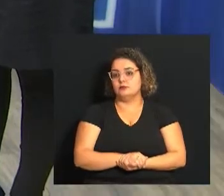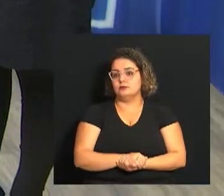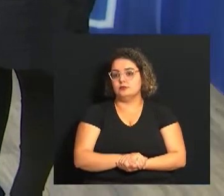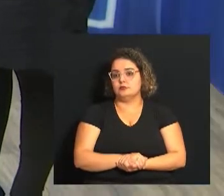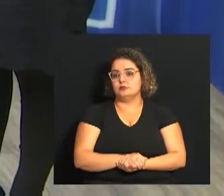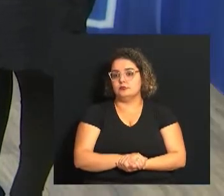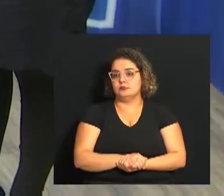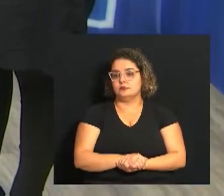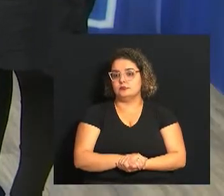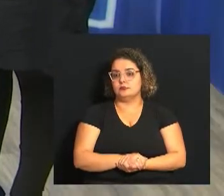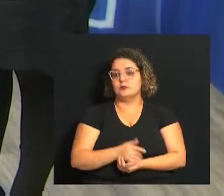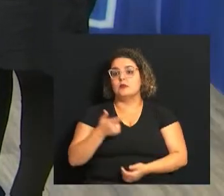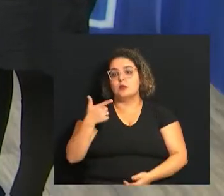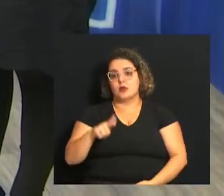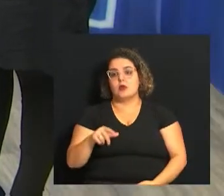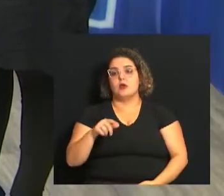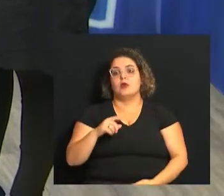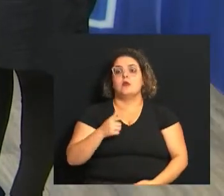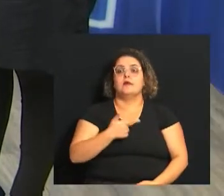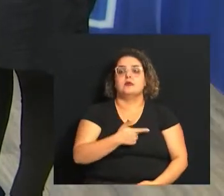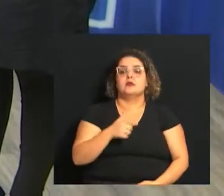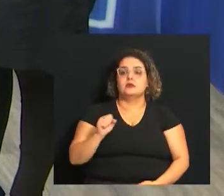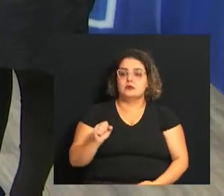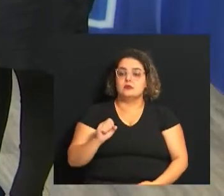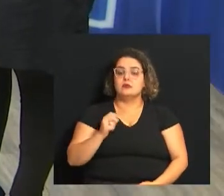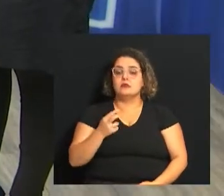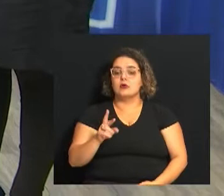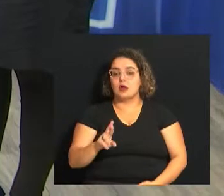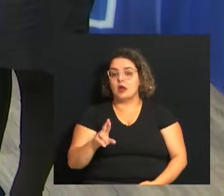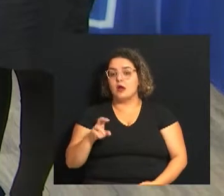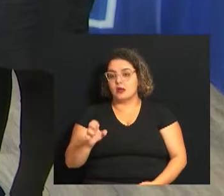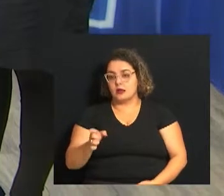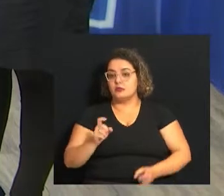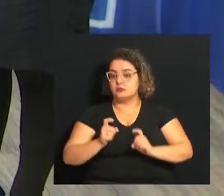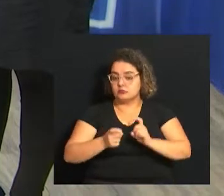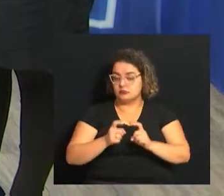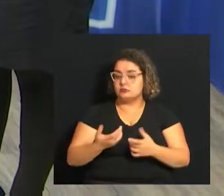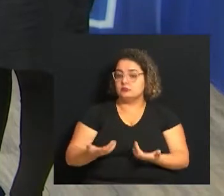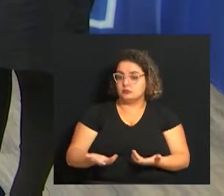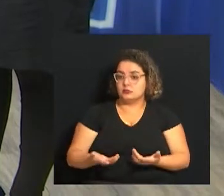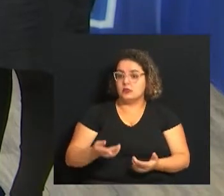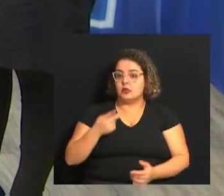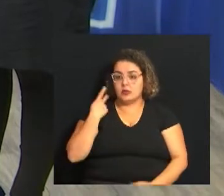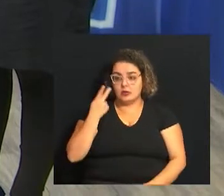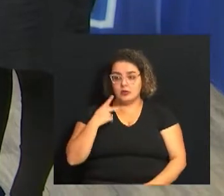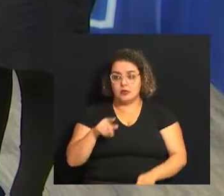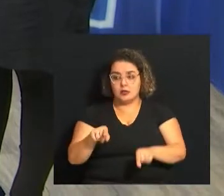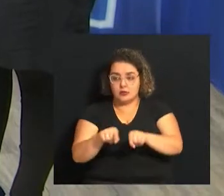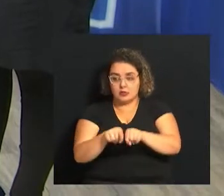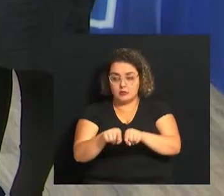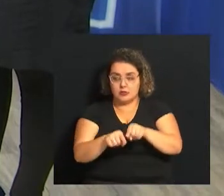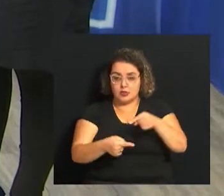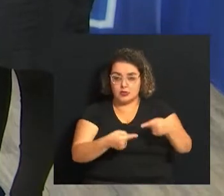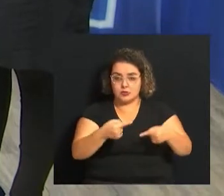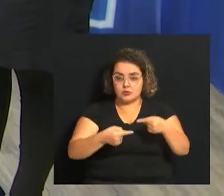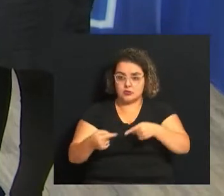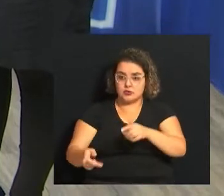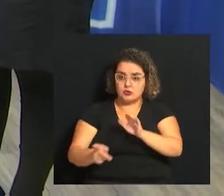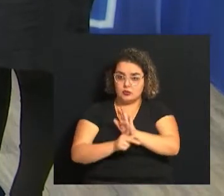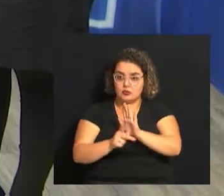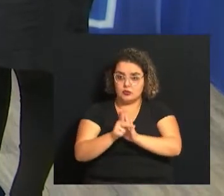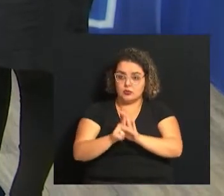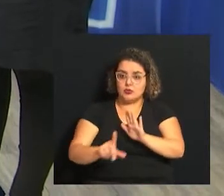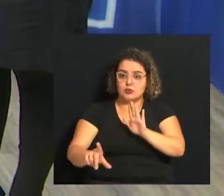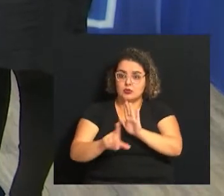Ainda repercutindo a 28ª reunião extraordinária, os vereadores também discutiram um projeto de lei de autoria